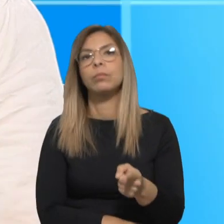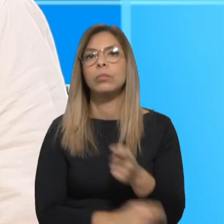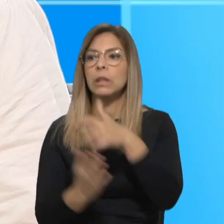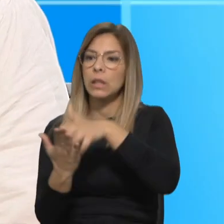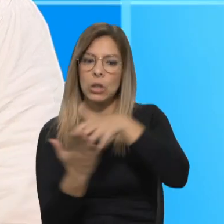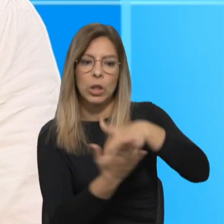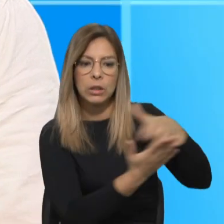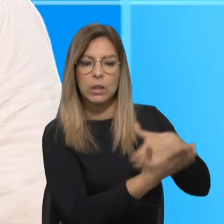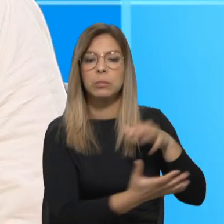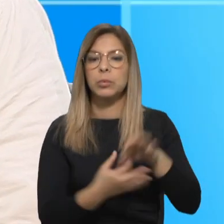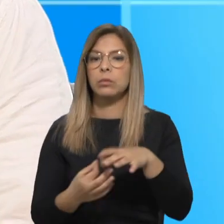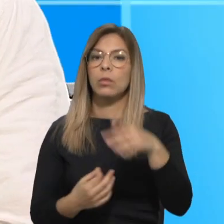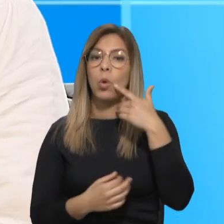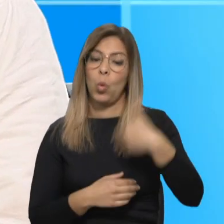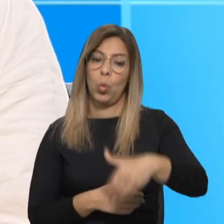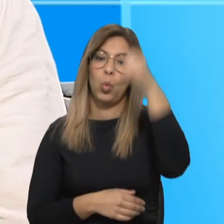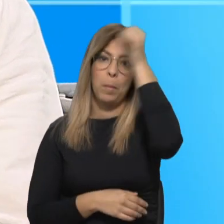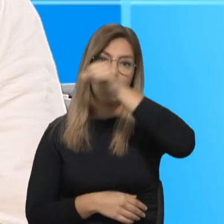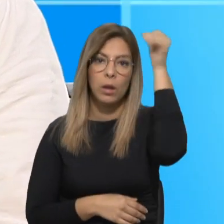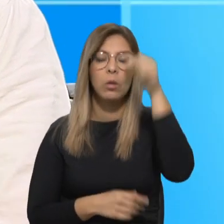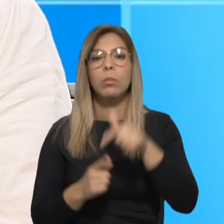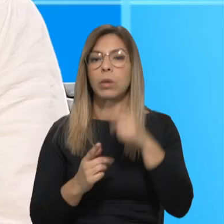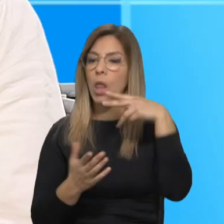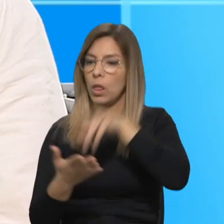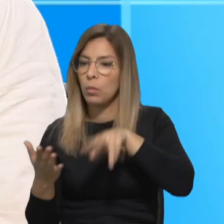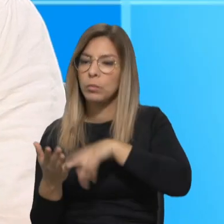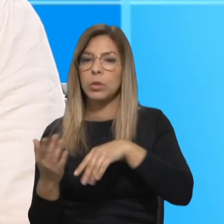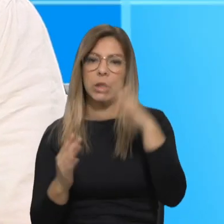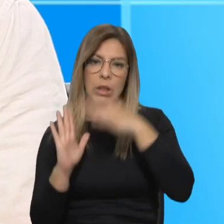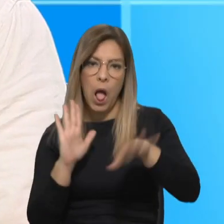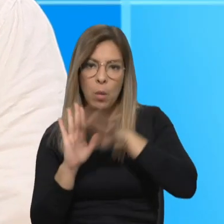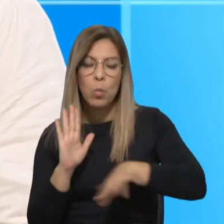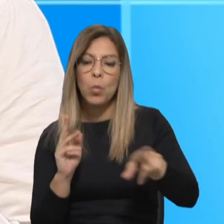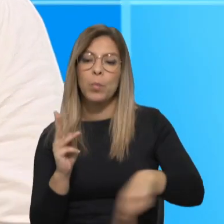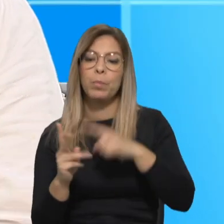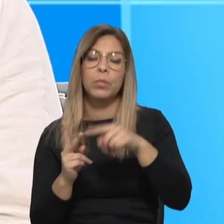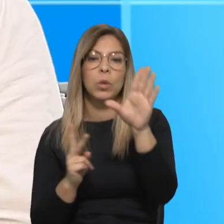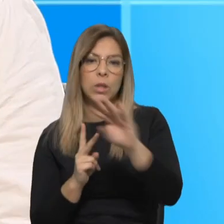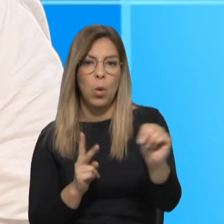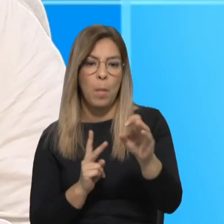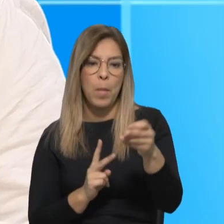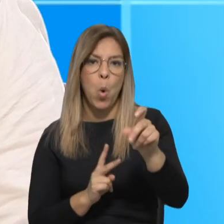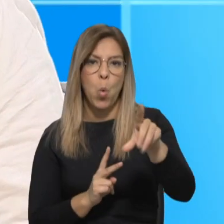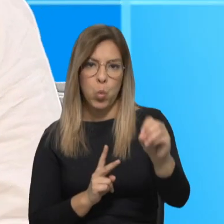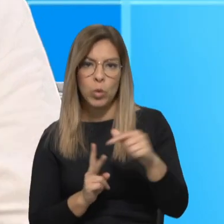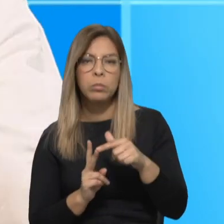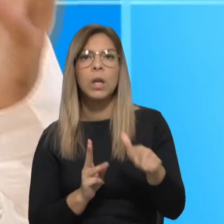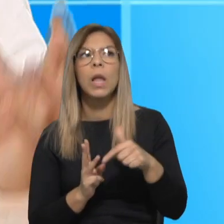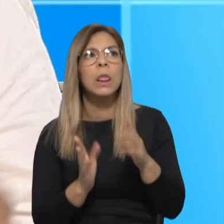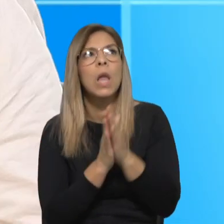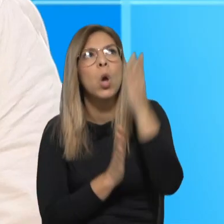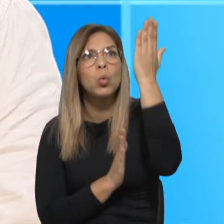da liturgia deste domingo, todos, desde a primeira leitura, o Salmo, o texto de São Paulo, é tudo Deus como aquele que